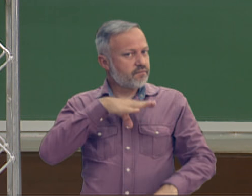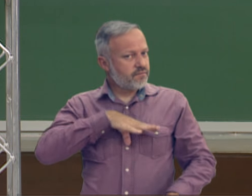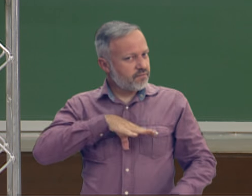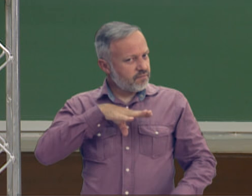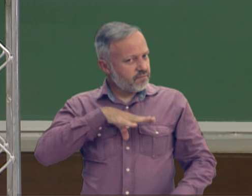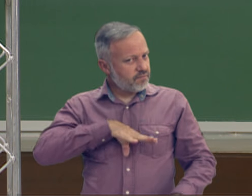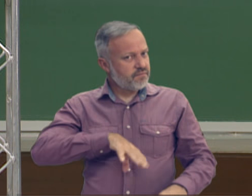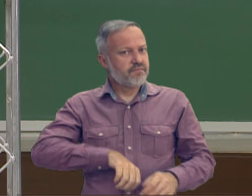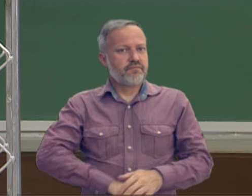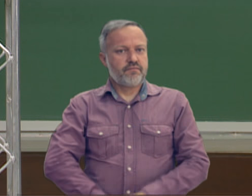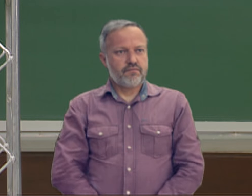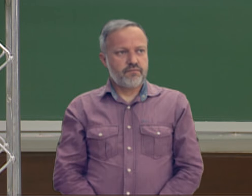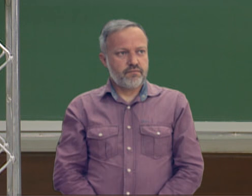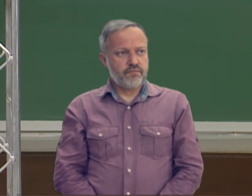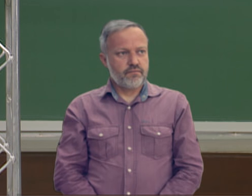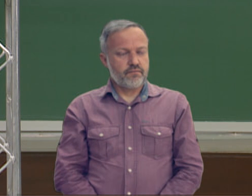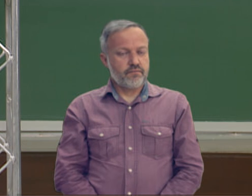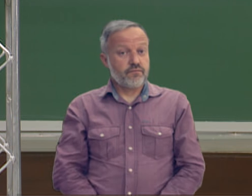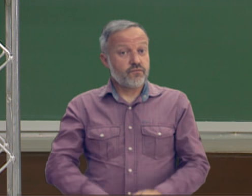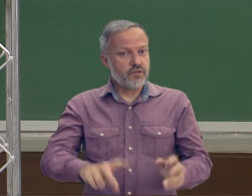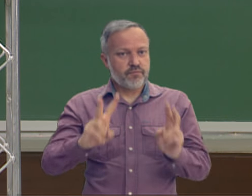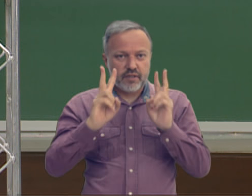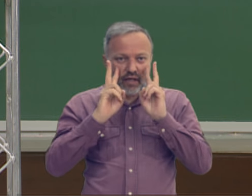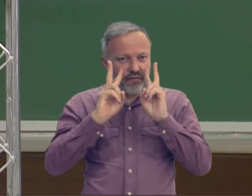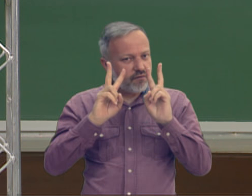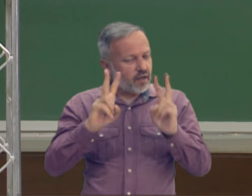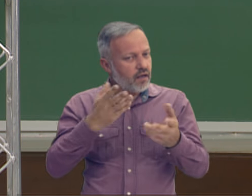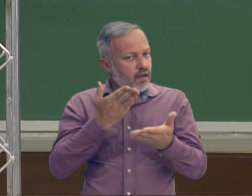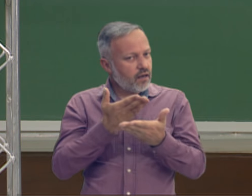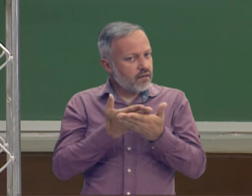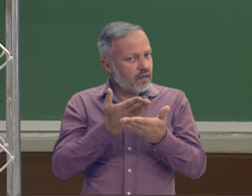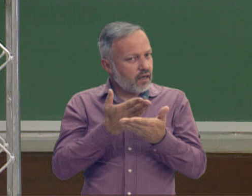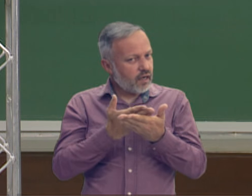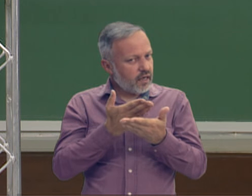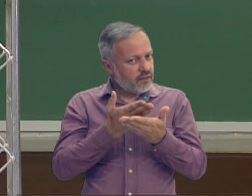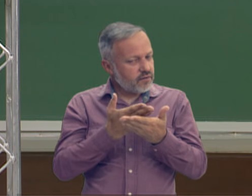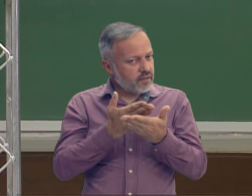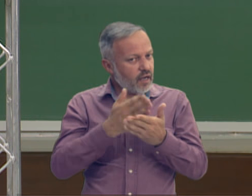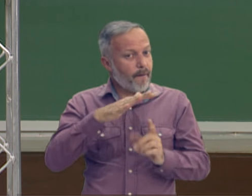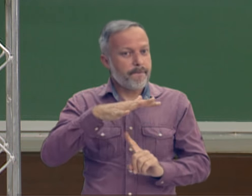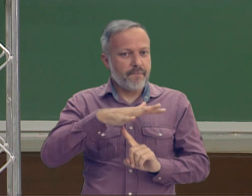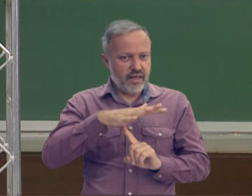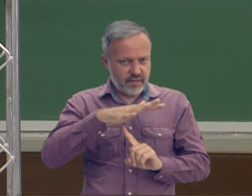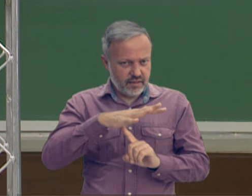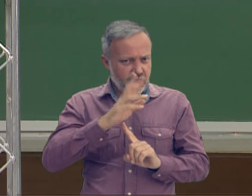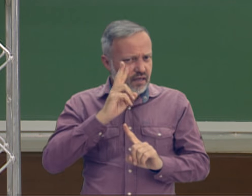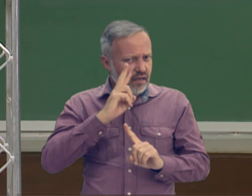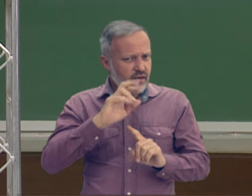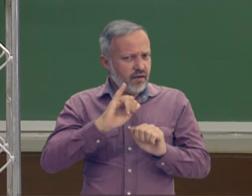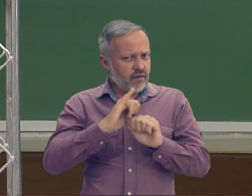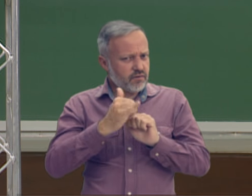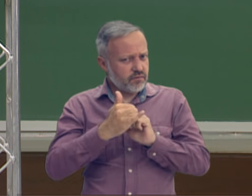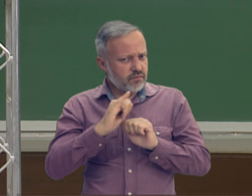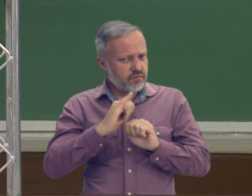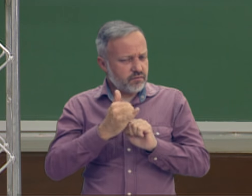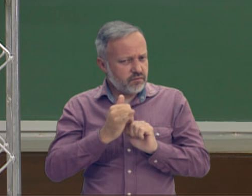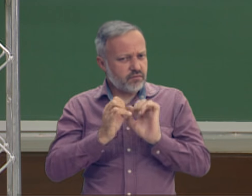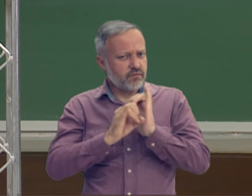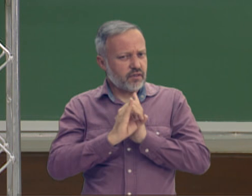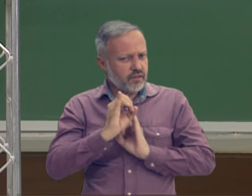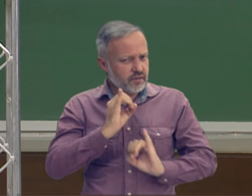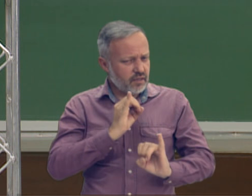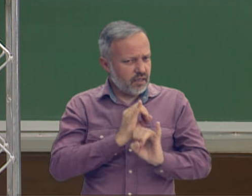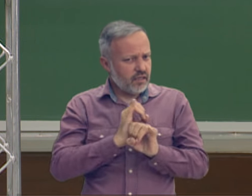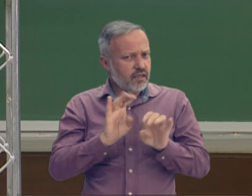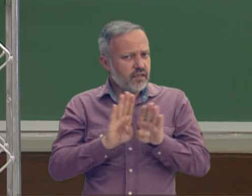aulas. E não esqueça, vocês podem assistir essa aula pelo aplicativo Paraná, pelo YouTube e também pela TV